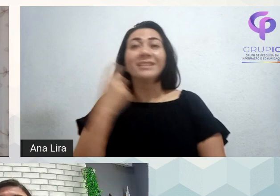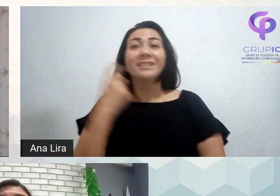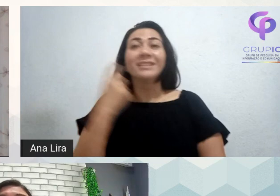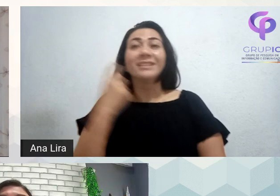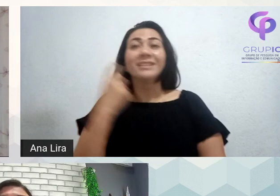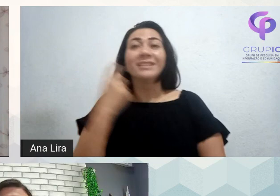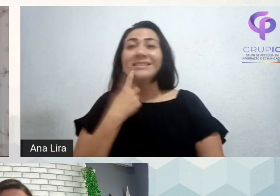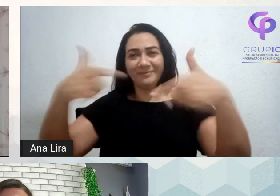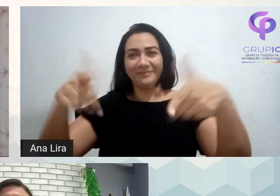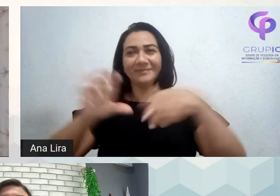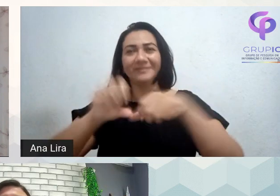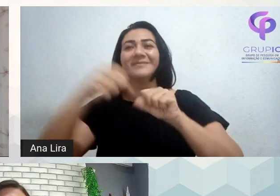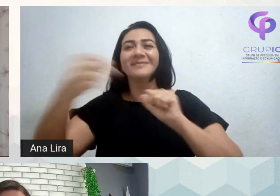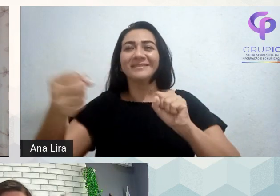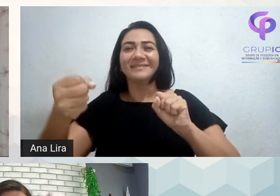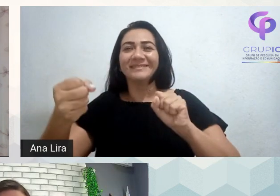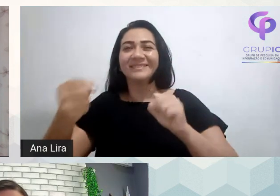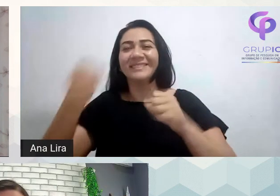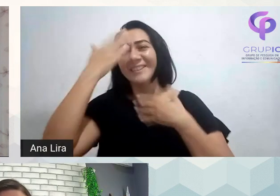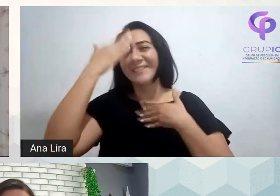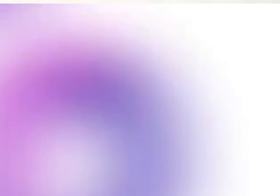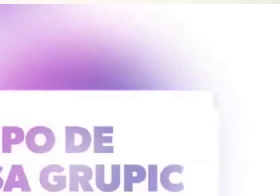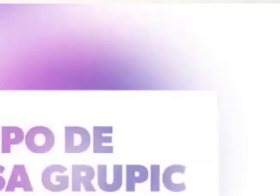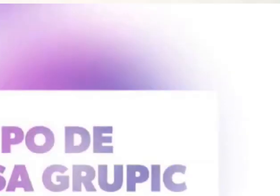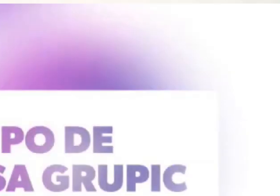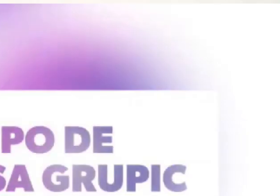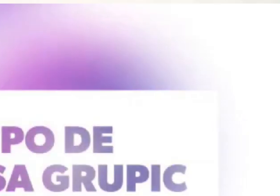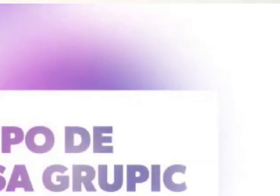próximo encontro, se Deus quiser. Tchau, tchau.